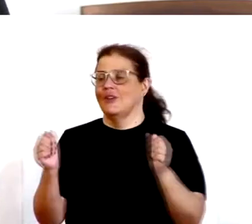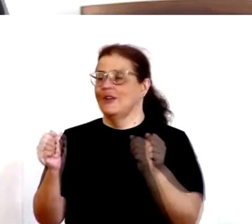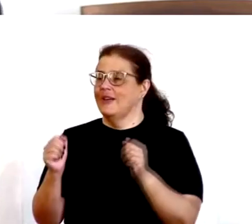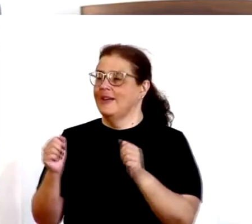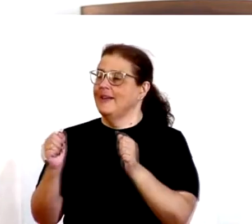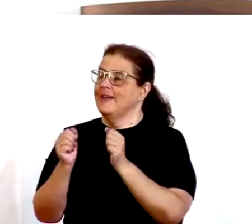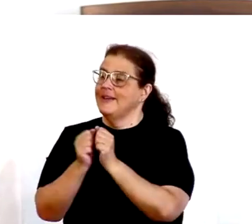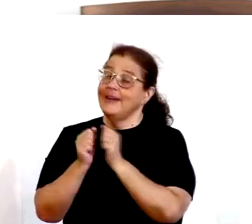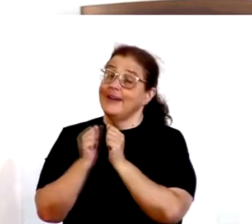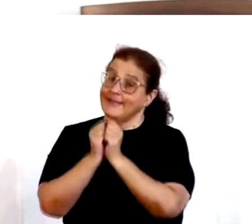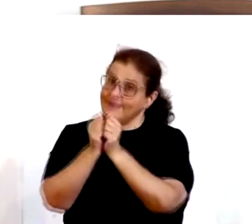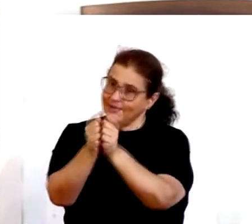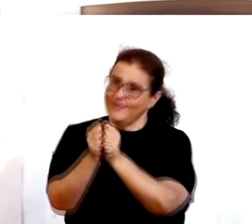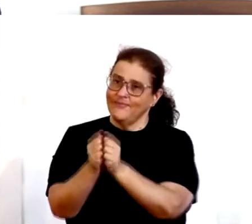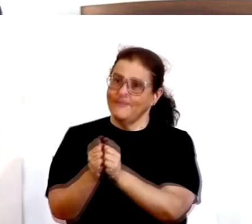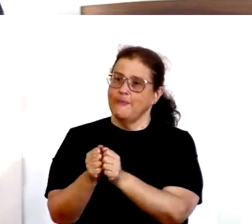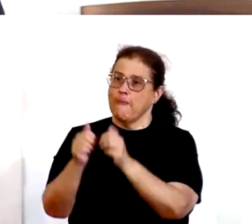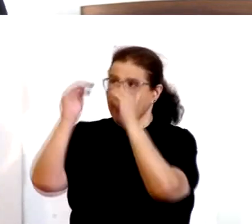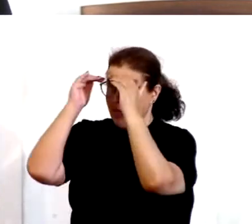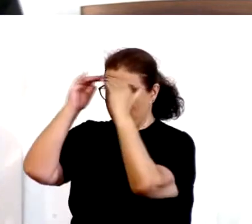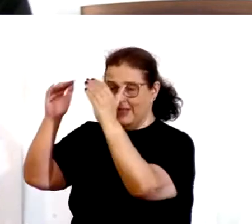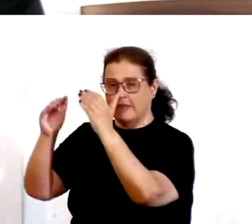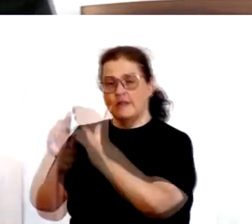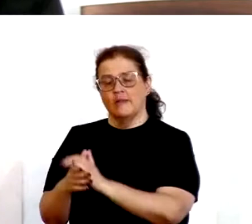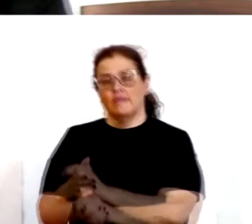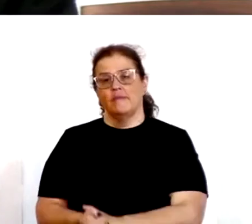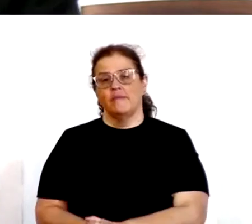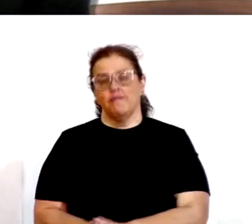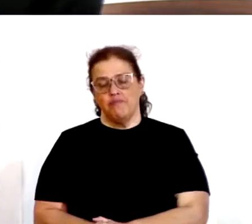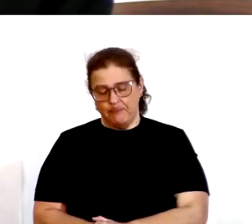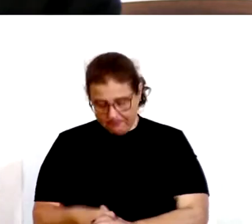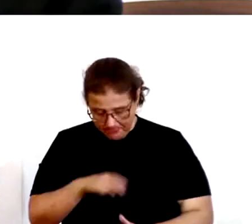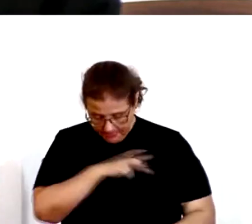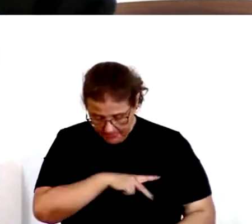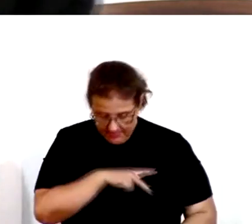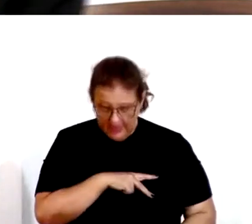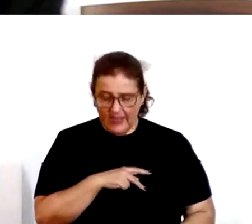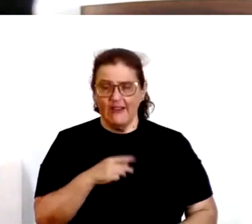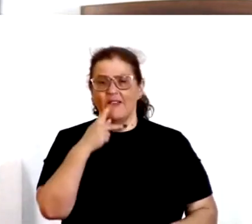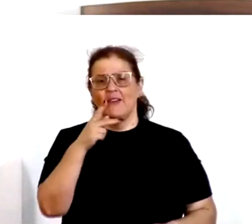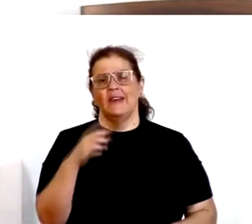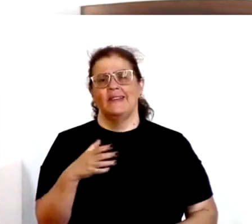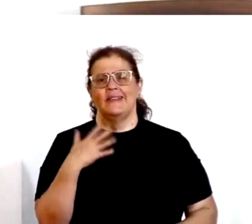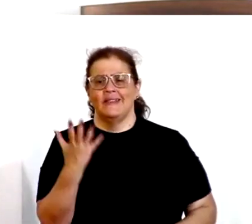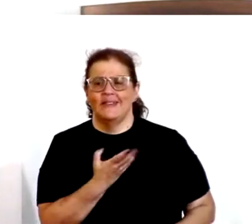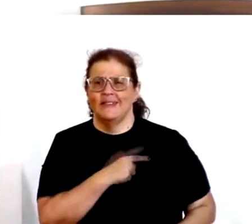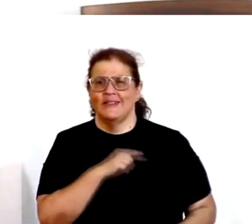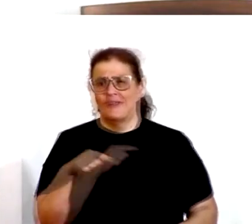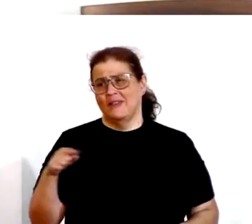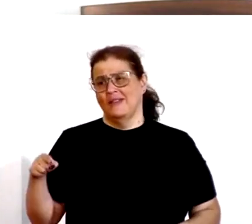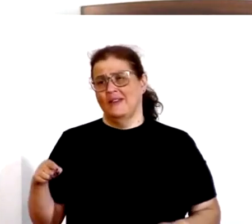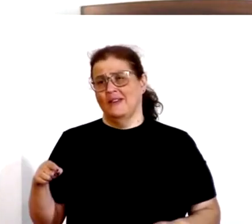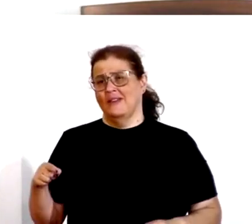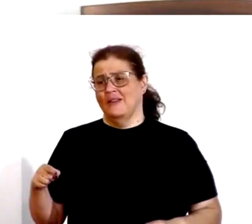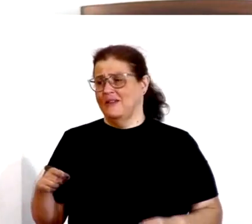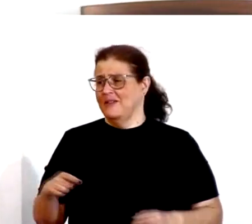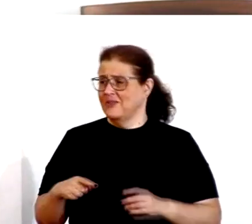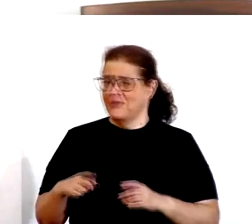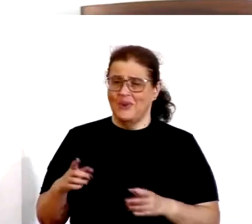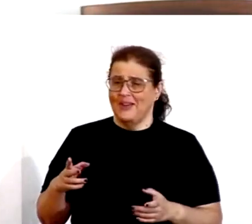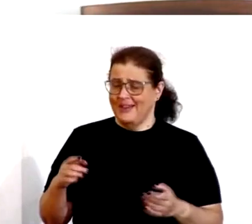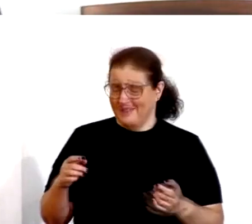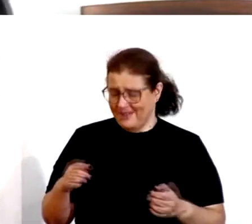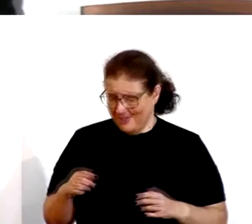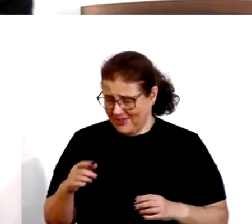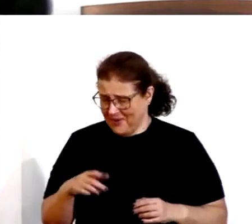Depois, no versículo 11 em diante, Paulo vai dizer que, olha, essa obra de salvação não está condicionada apenas para os